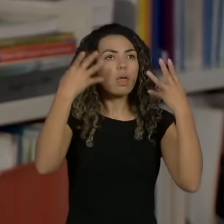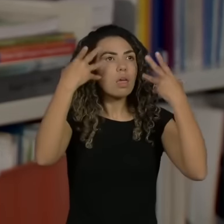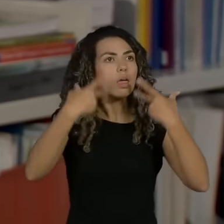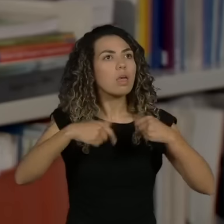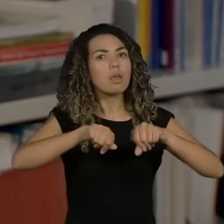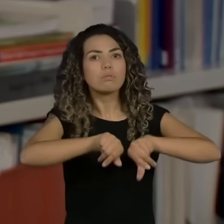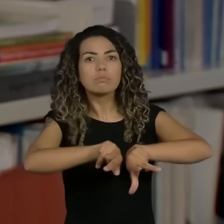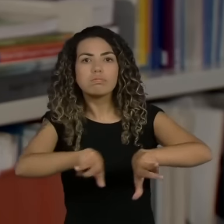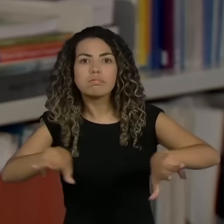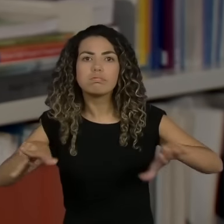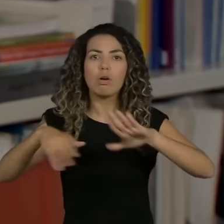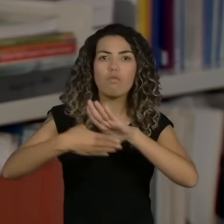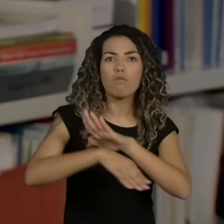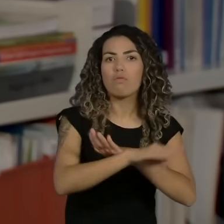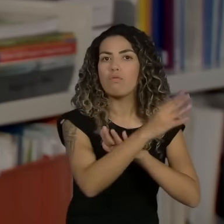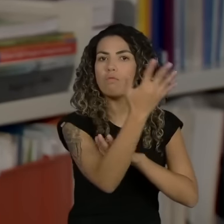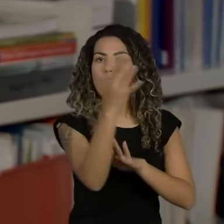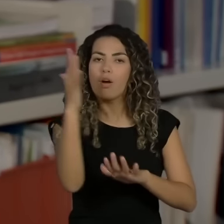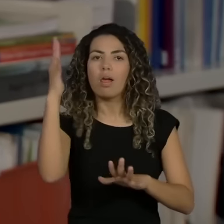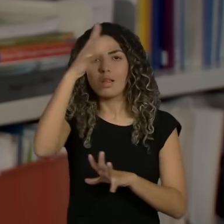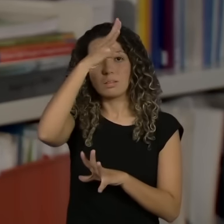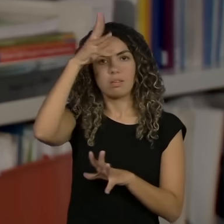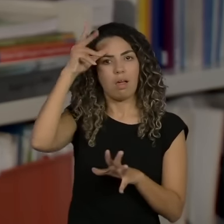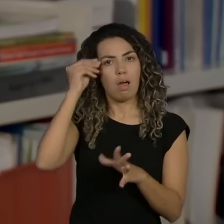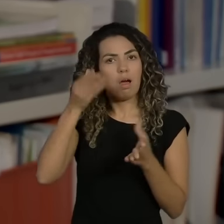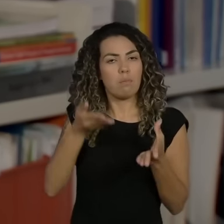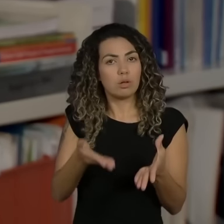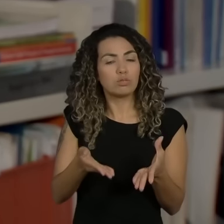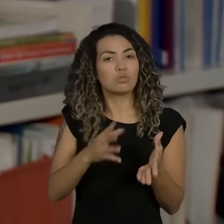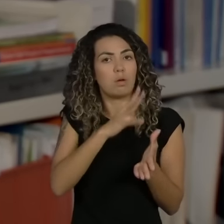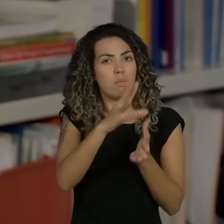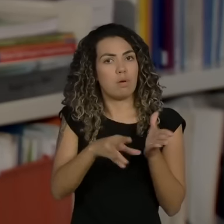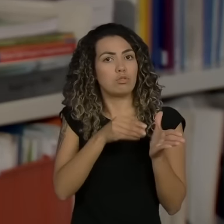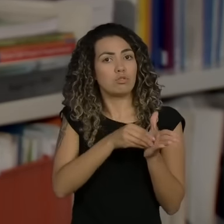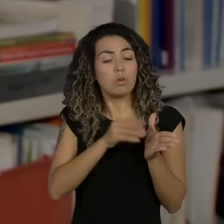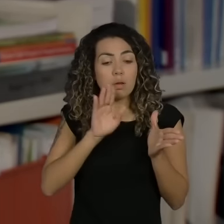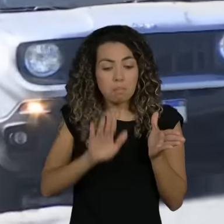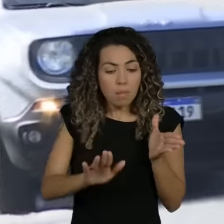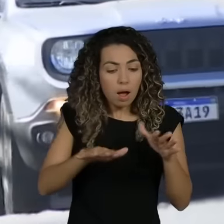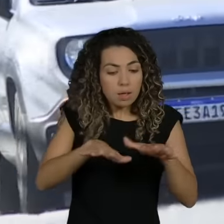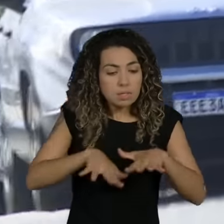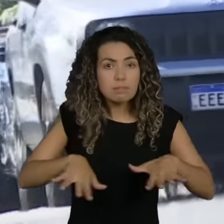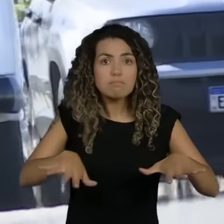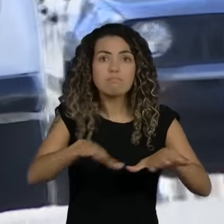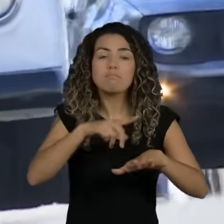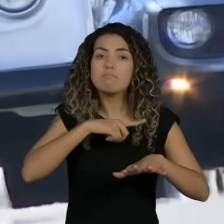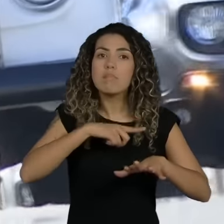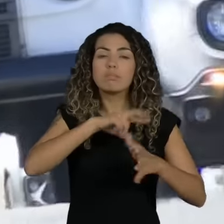da floresta amazônica, mas aquele pode ser um dos maiores corredores de biodiversidade, né?